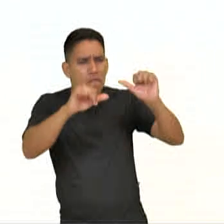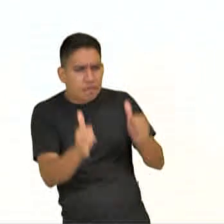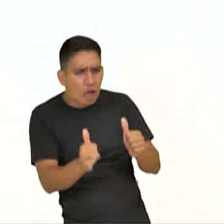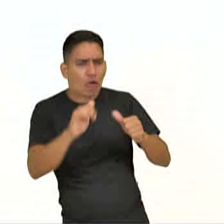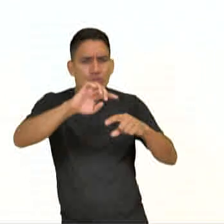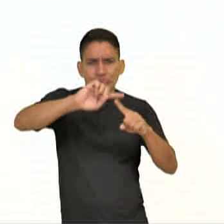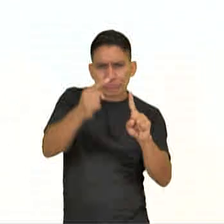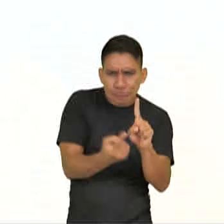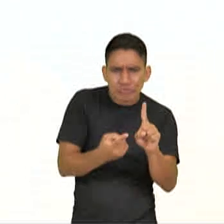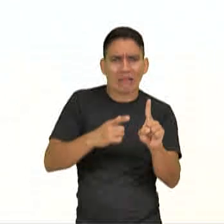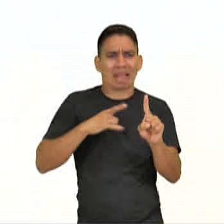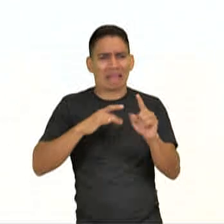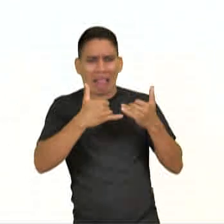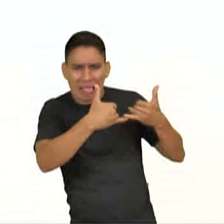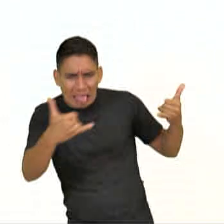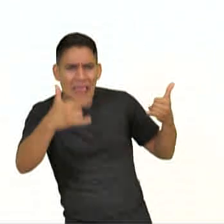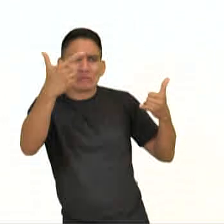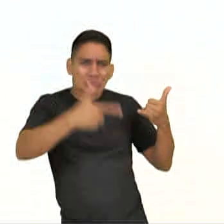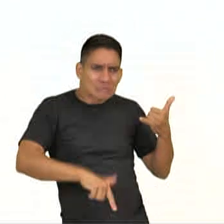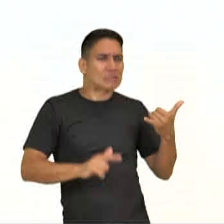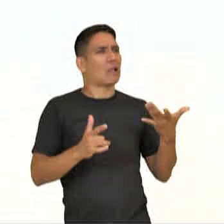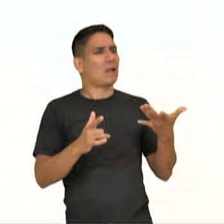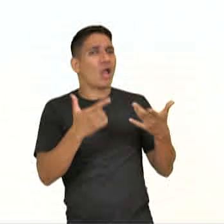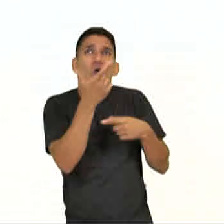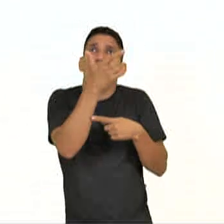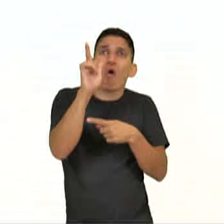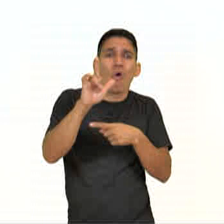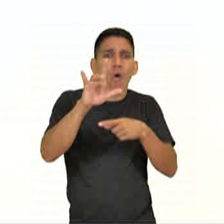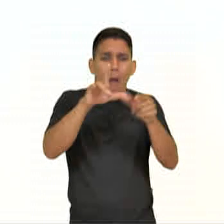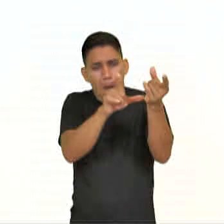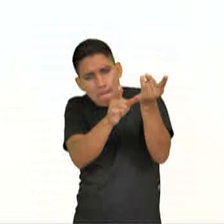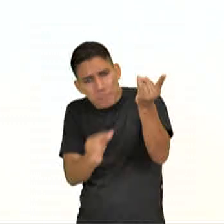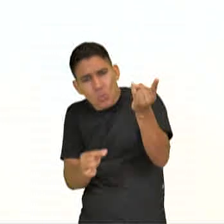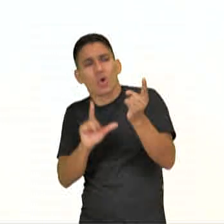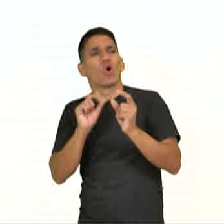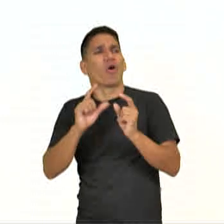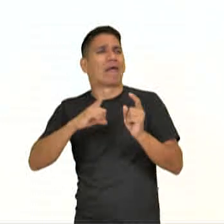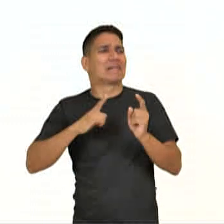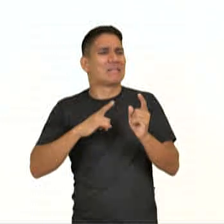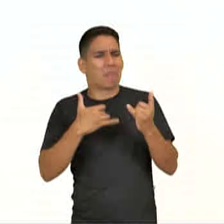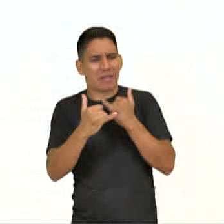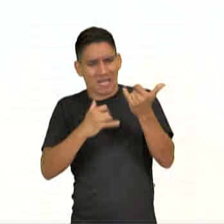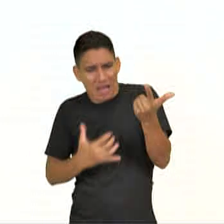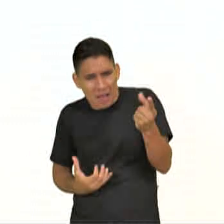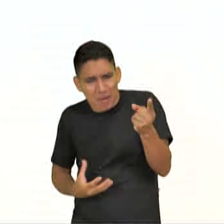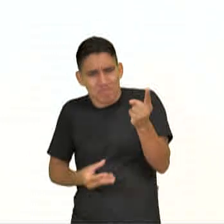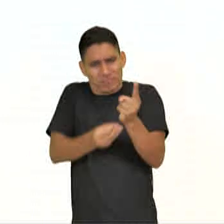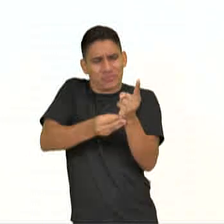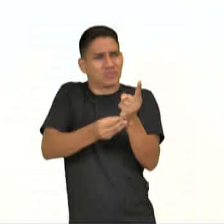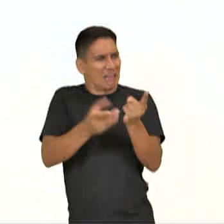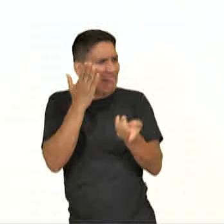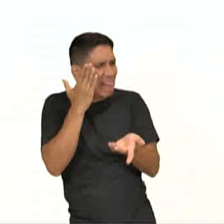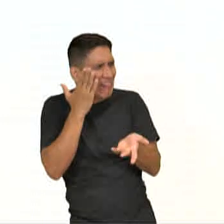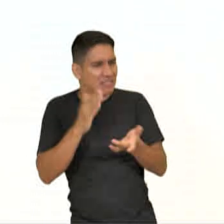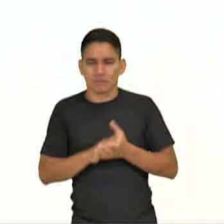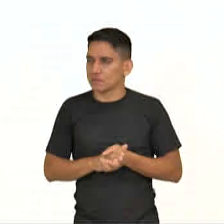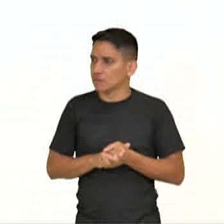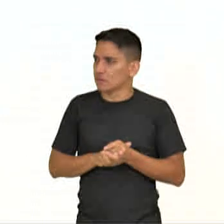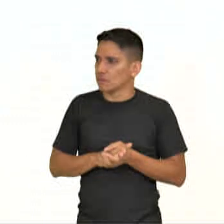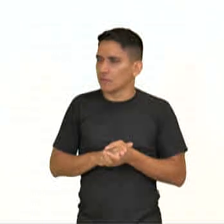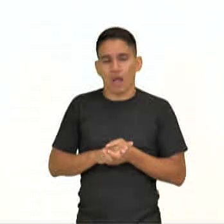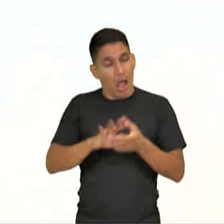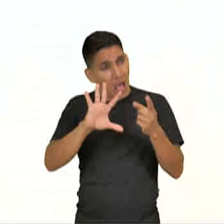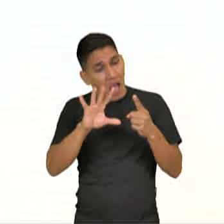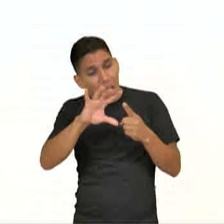volta, aí vem reto de novo. E na outra ponta tem uma espécie de encaixe, entende? Na